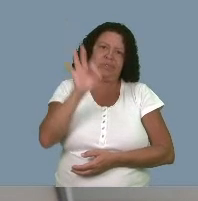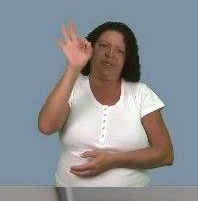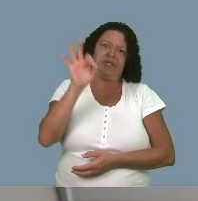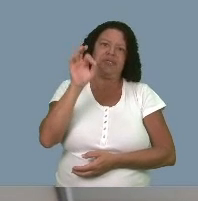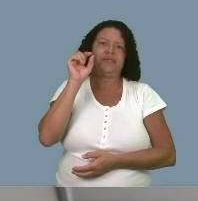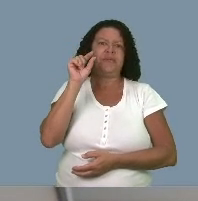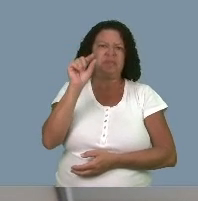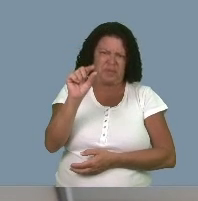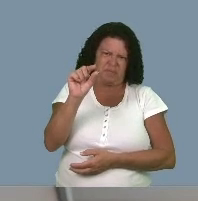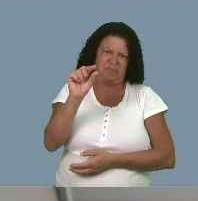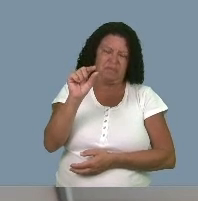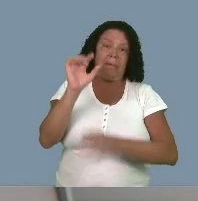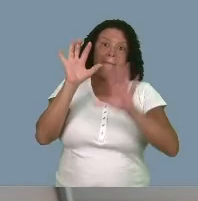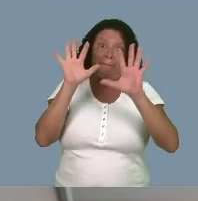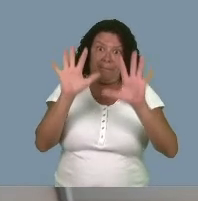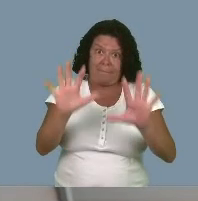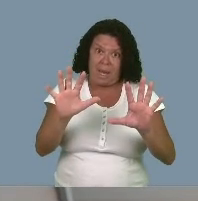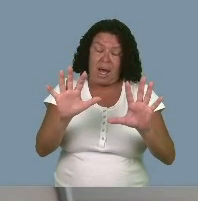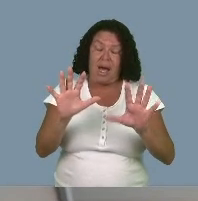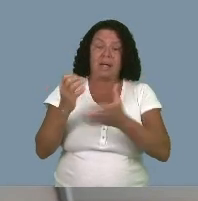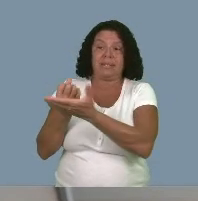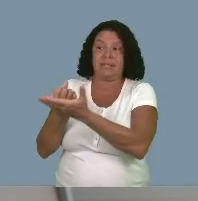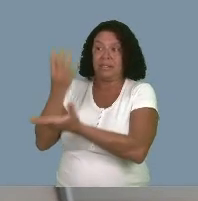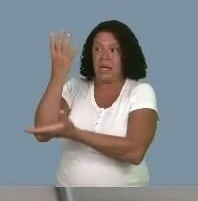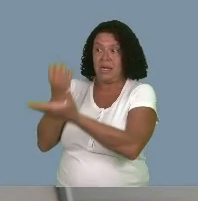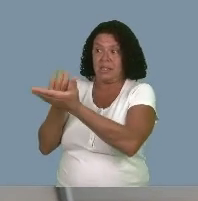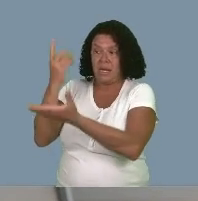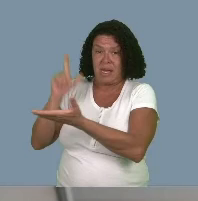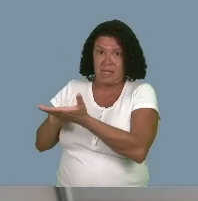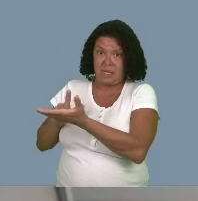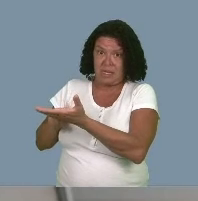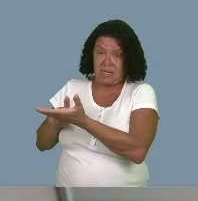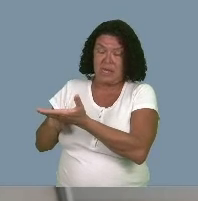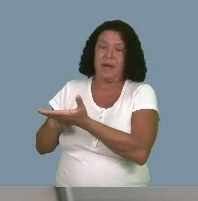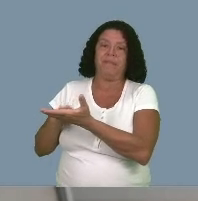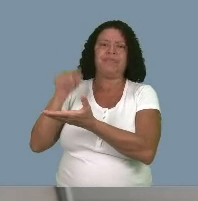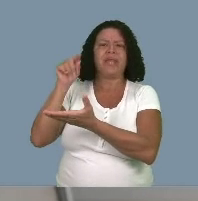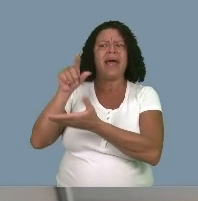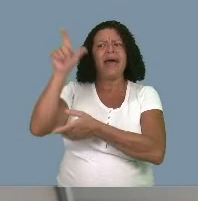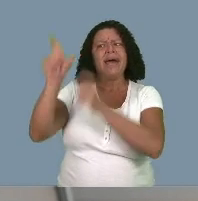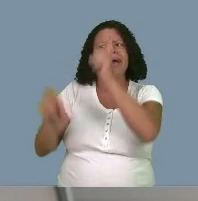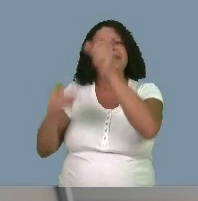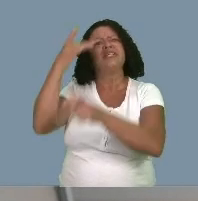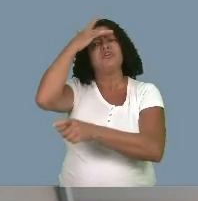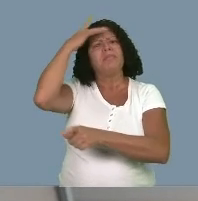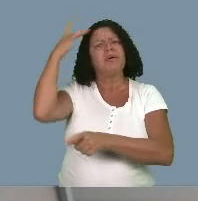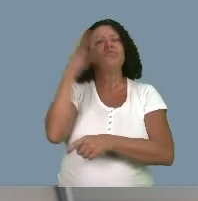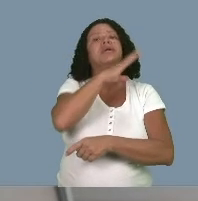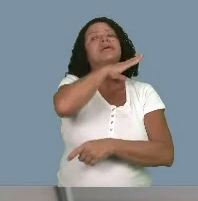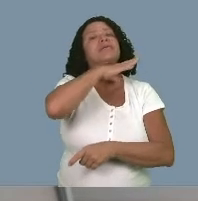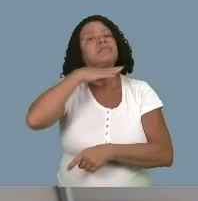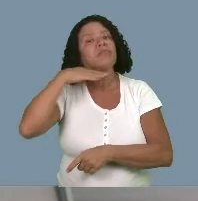Agora, do ponto de vista da doutrina espírita, para essas pessoas que desencarnaram,